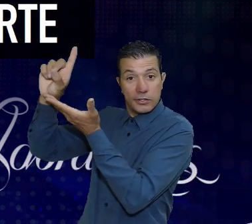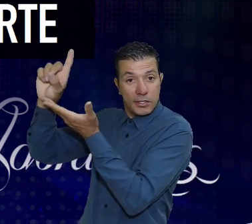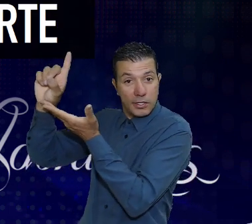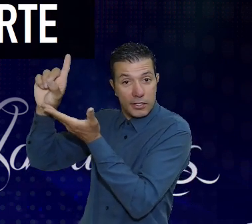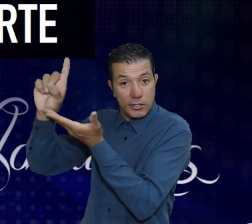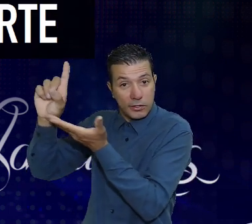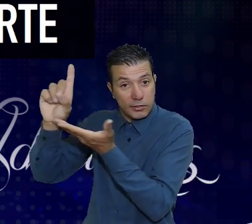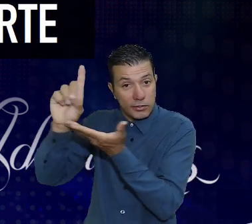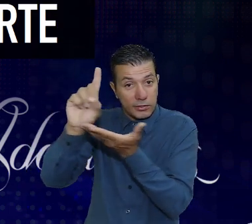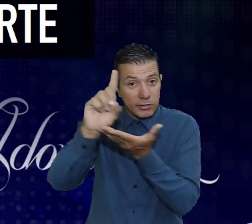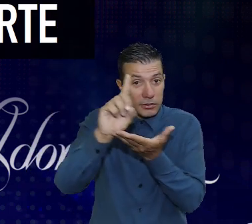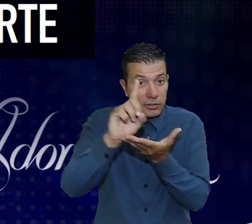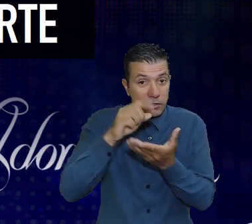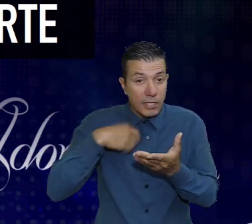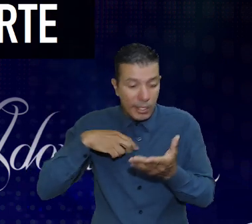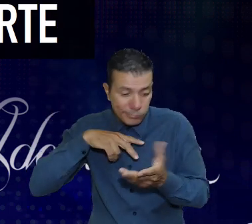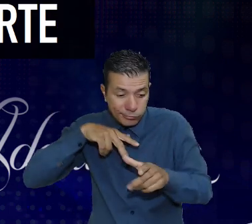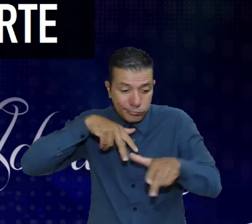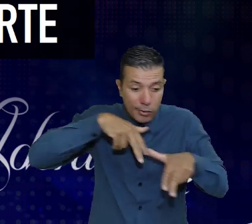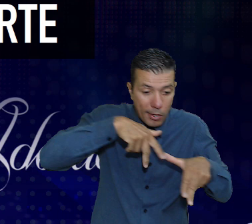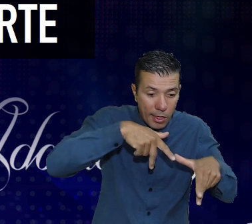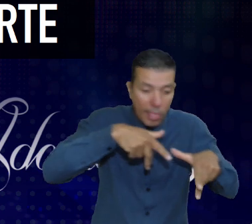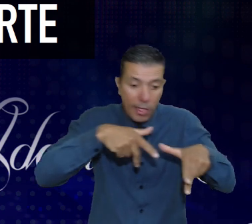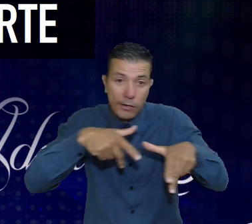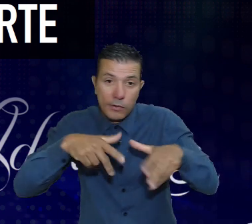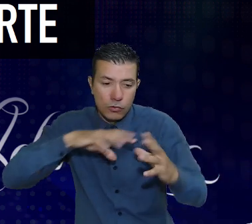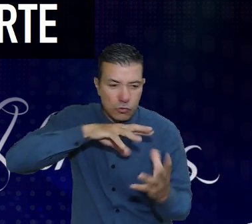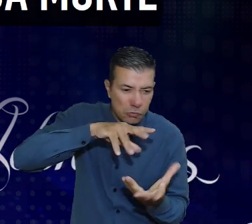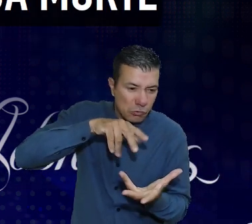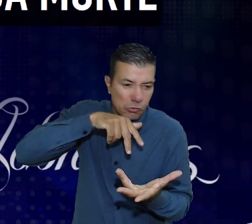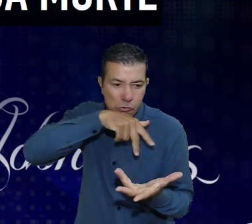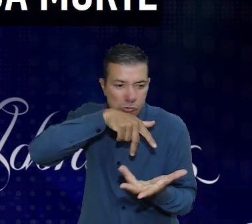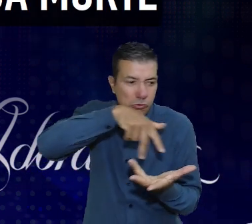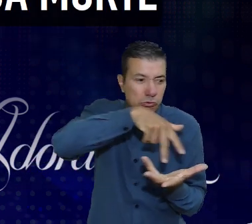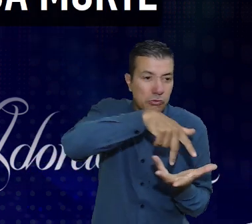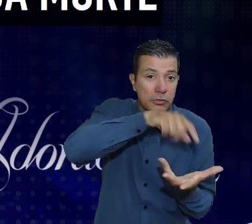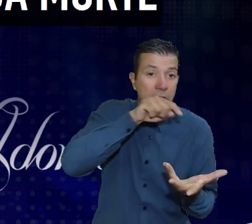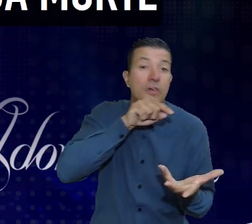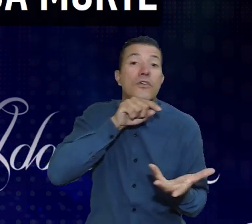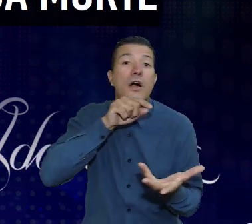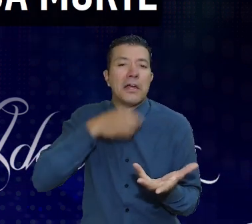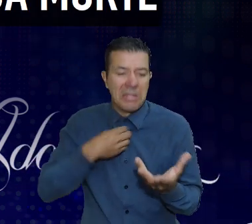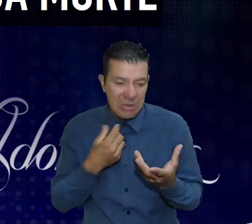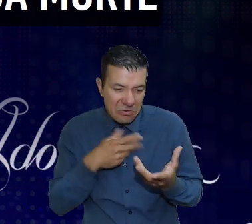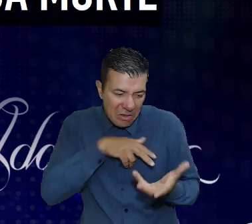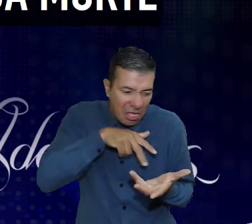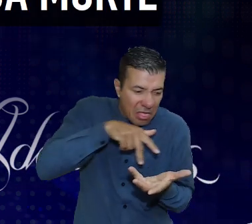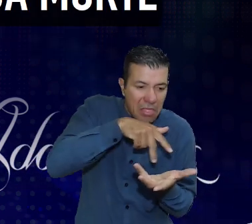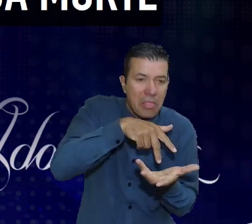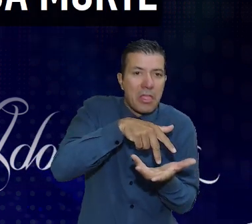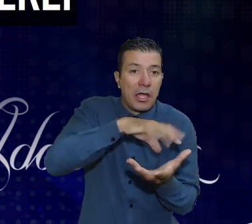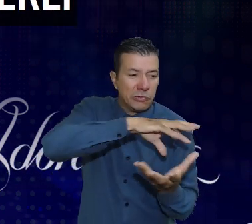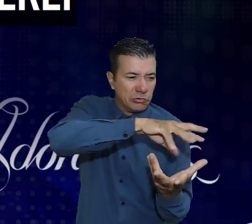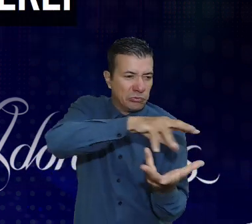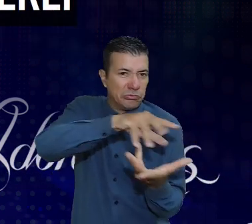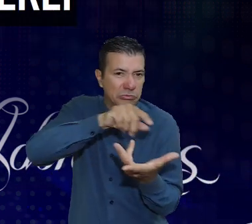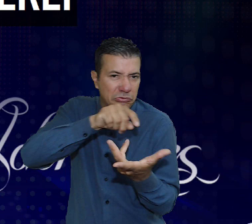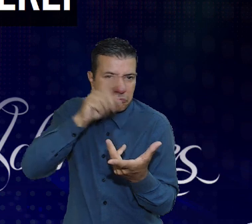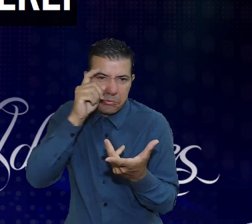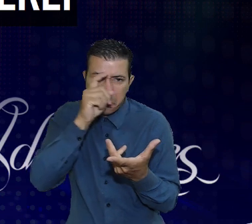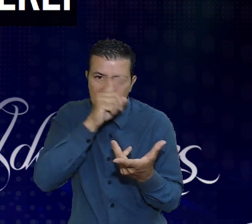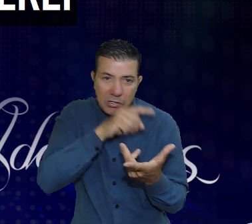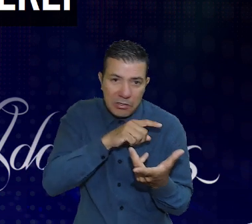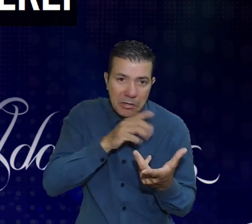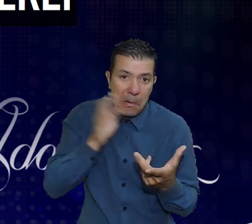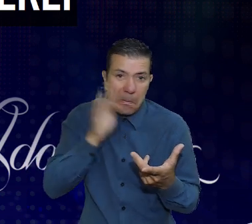pastor. E se eu andar pelo vale da sombra da morte, pelo vale da sombra da morte,